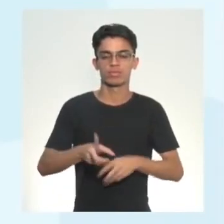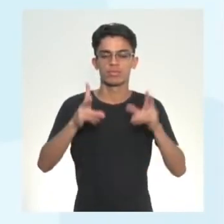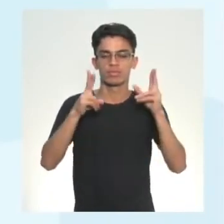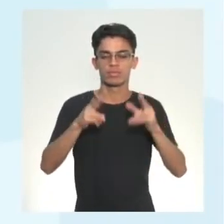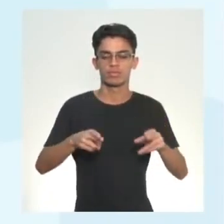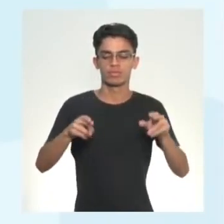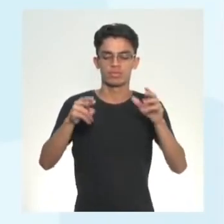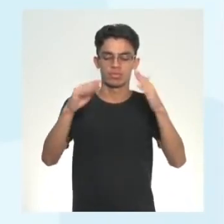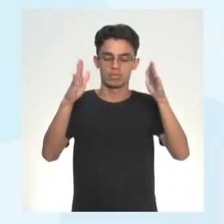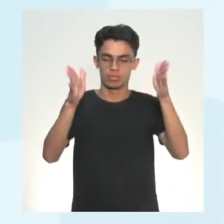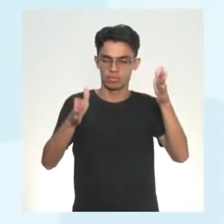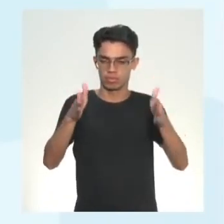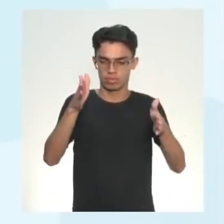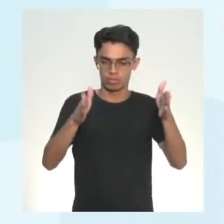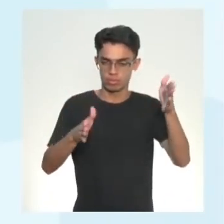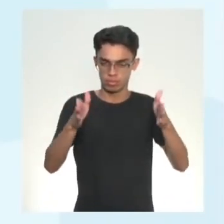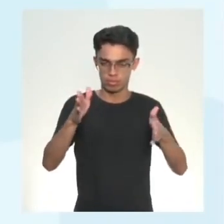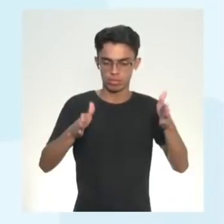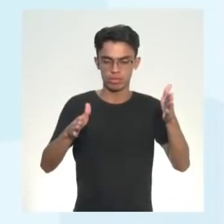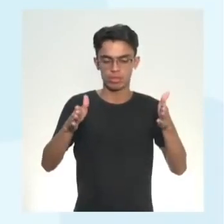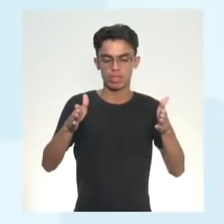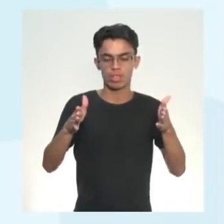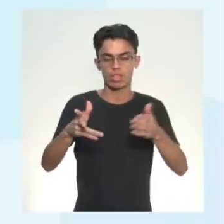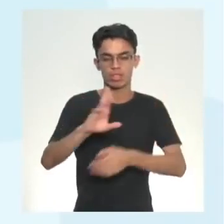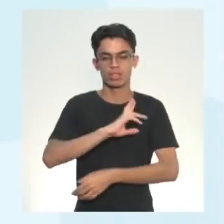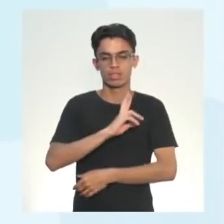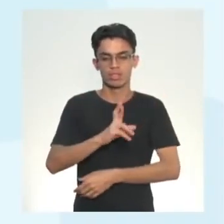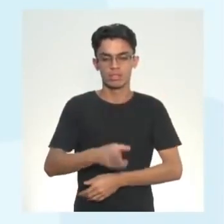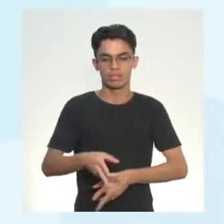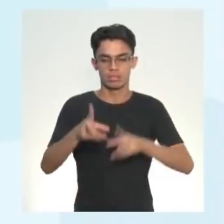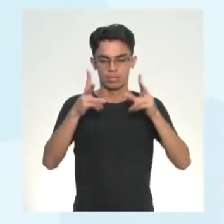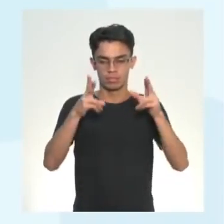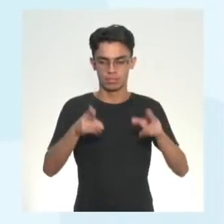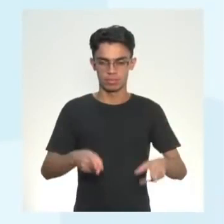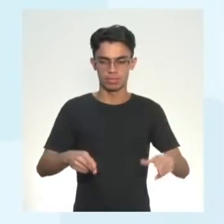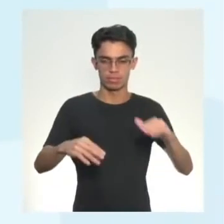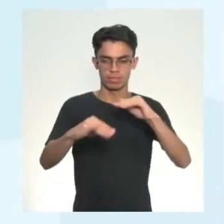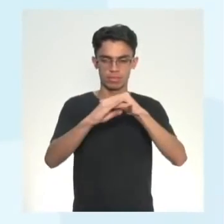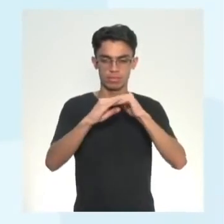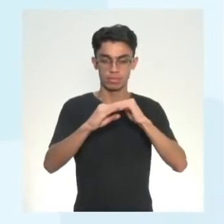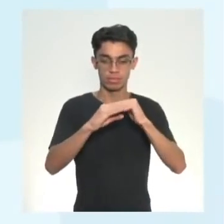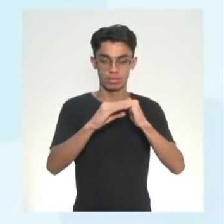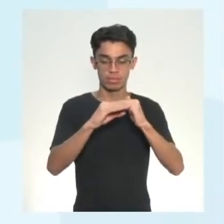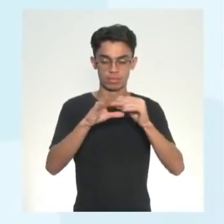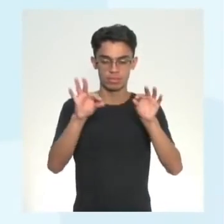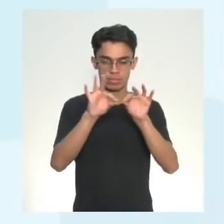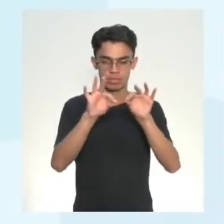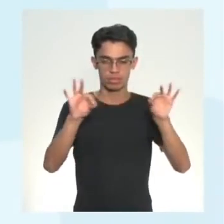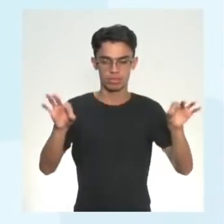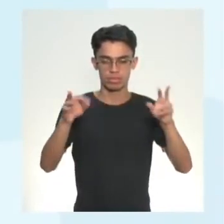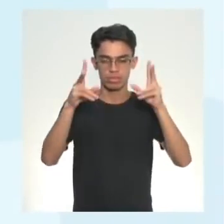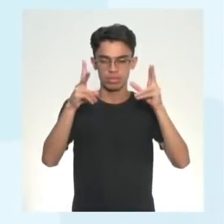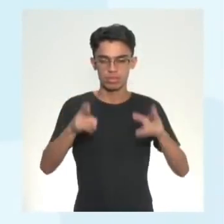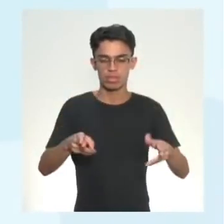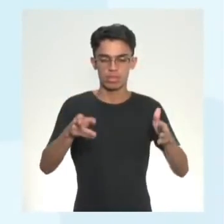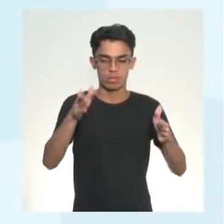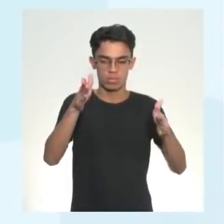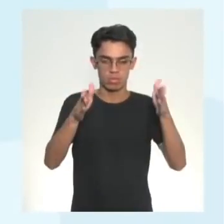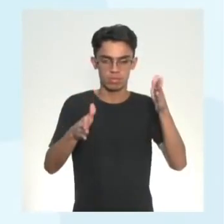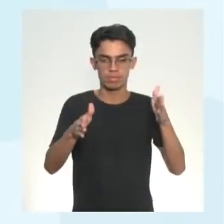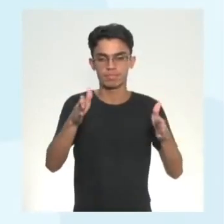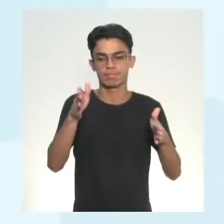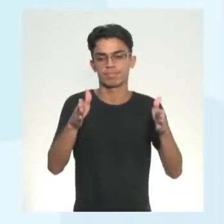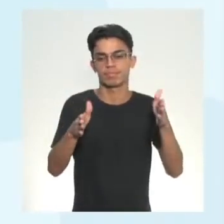dos lados. Então, observe. A razão de semelhança do perímetro é igual à razão